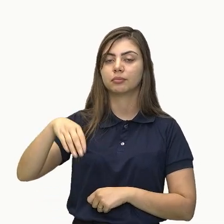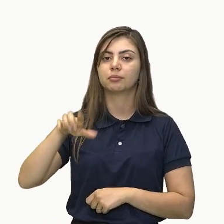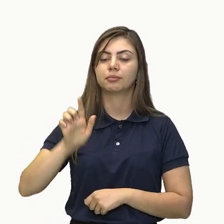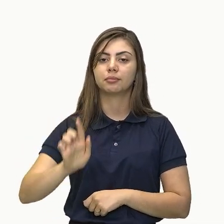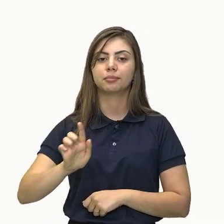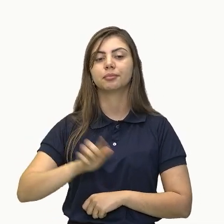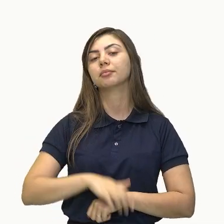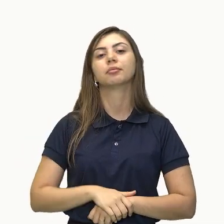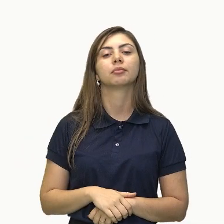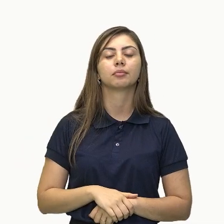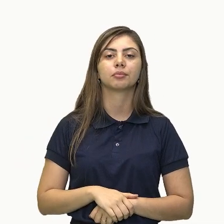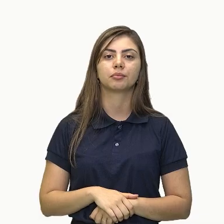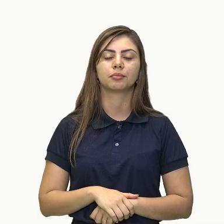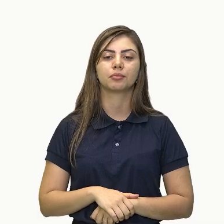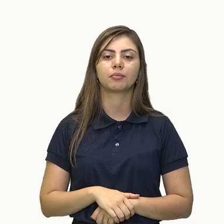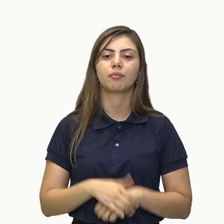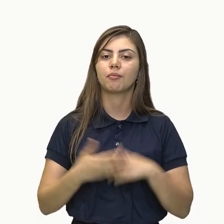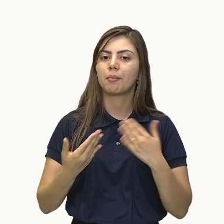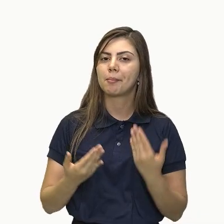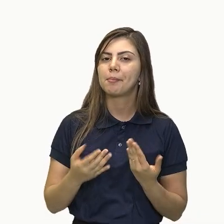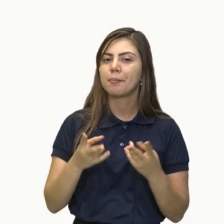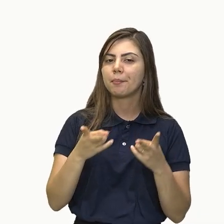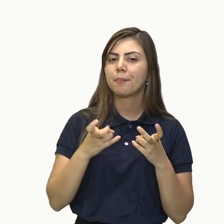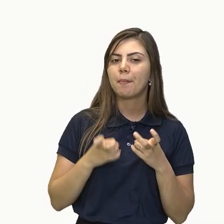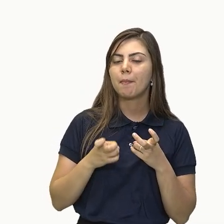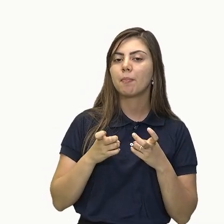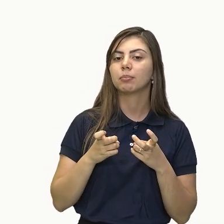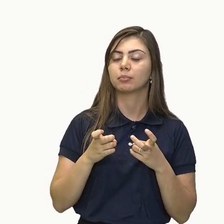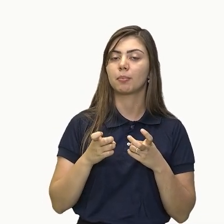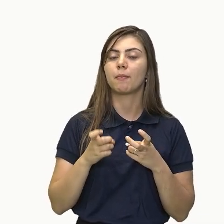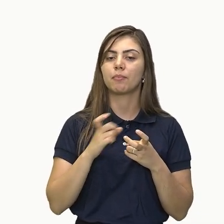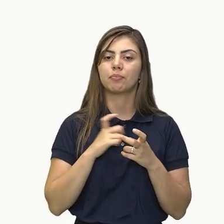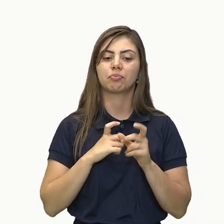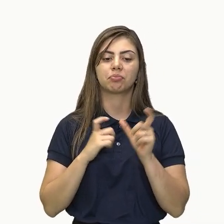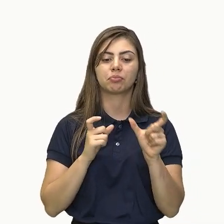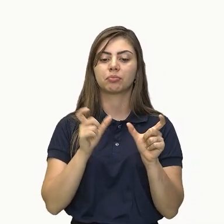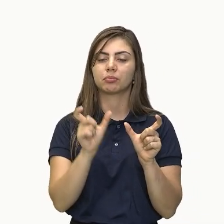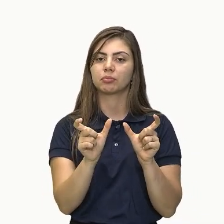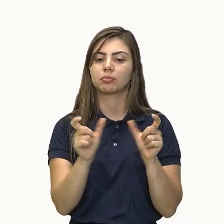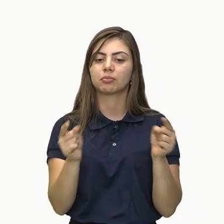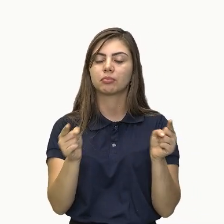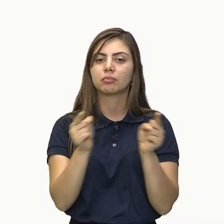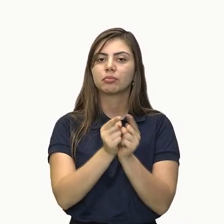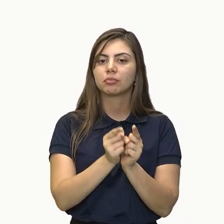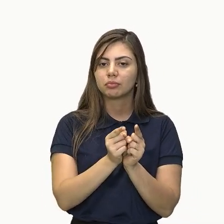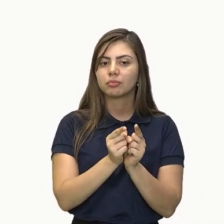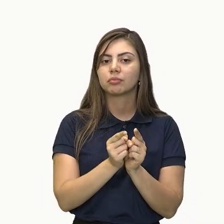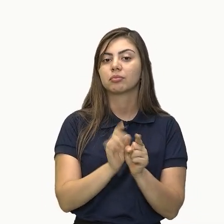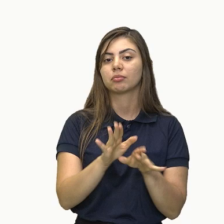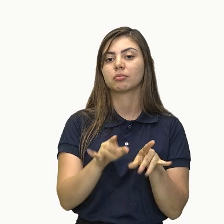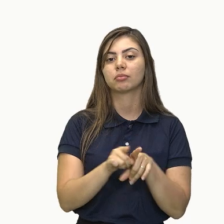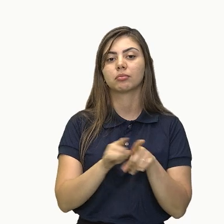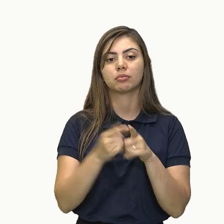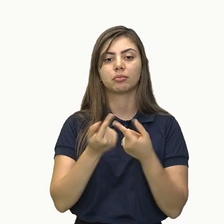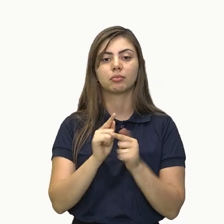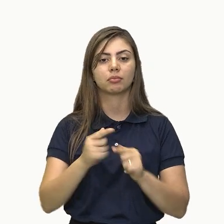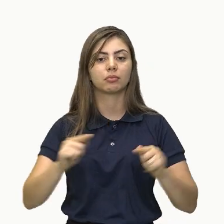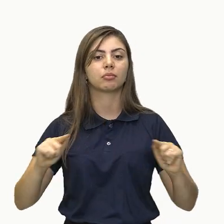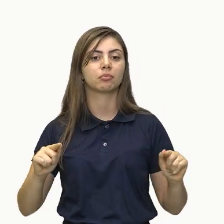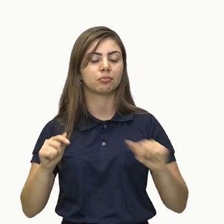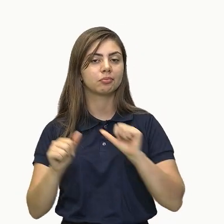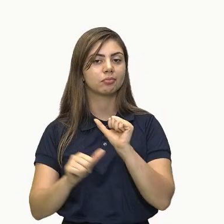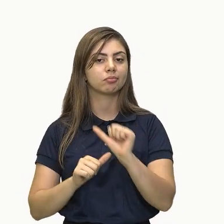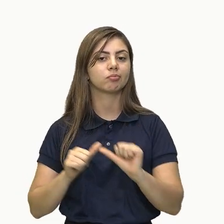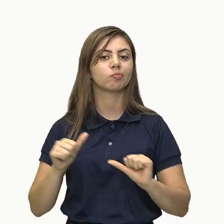dessas abreviações, o internetês também mexe com a gramática, principalmente o modo como